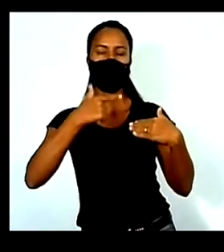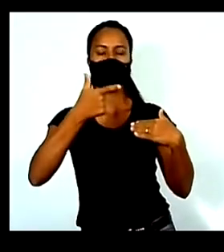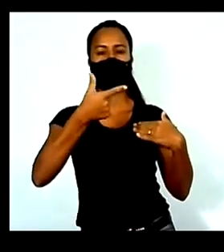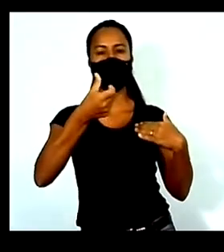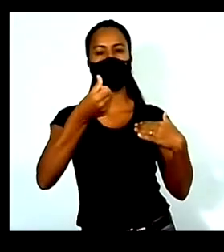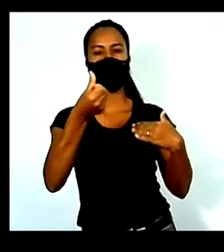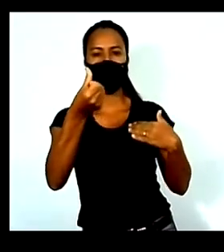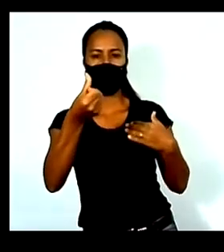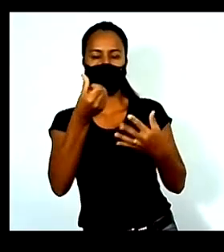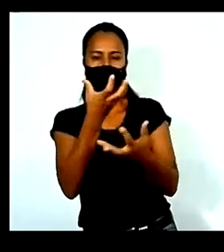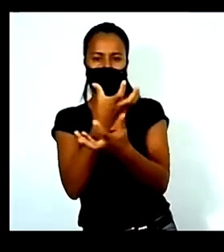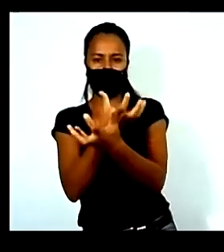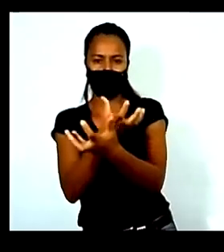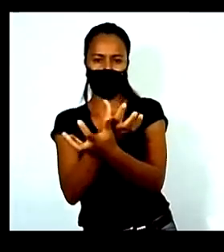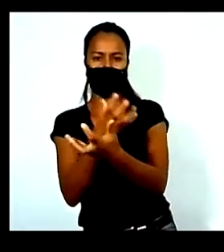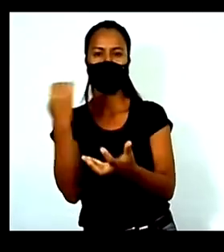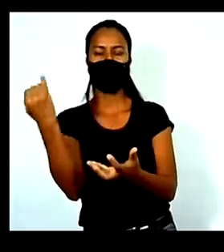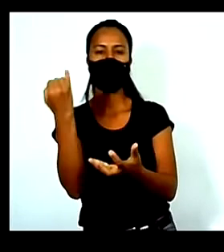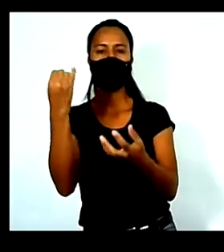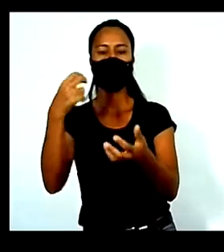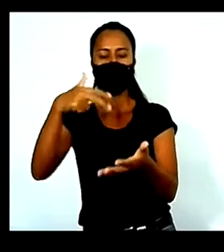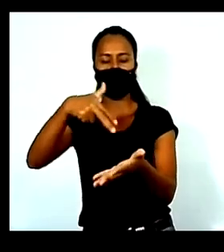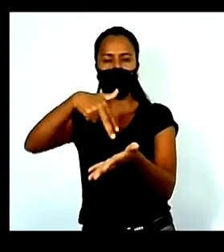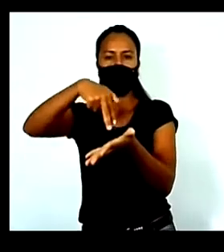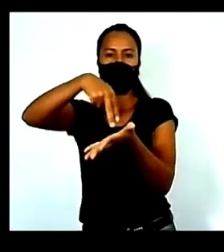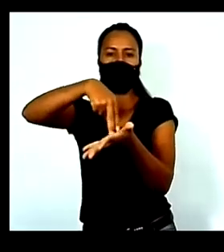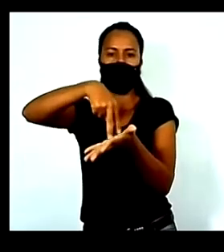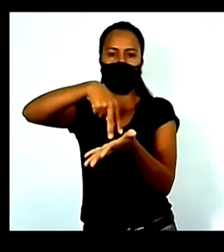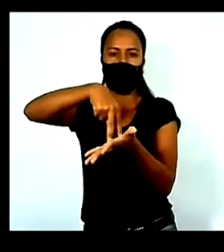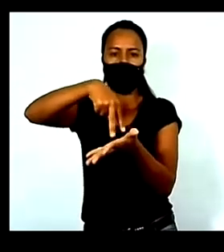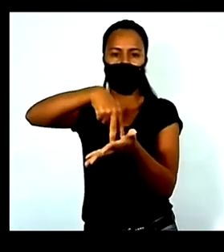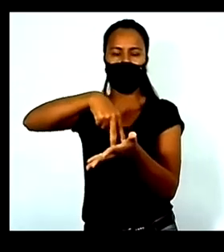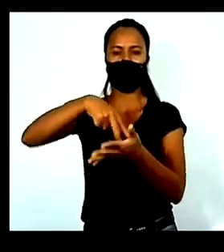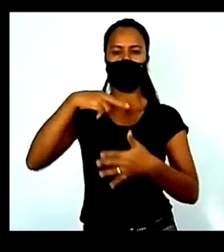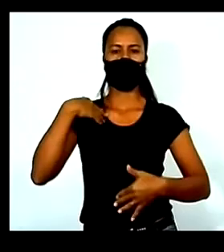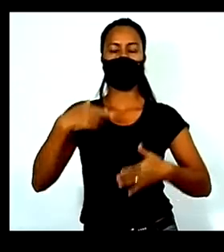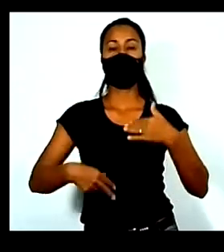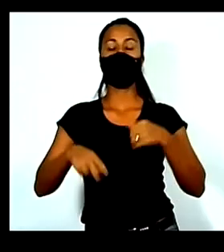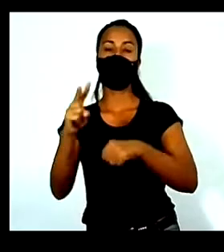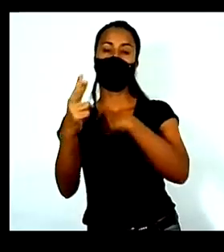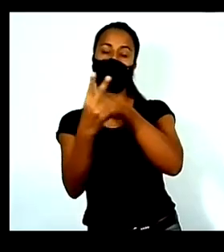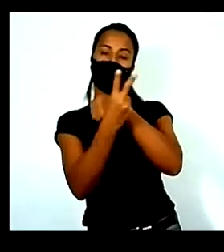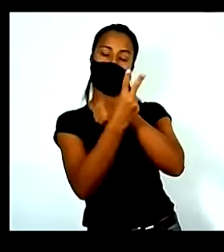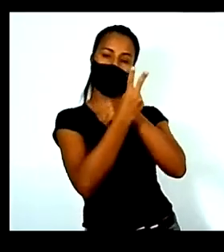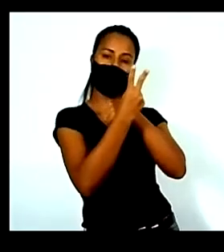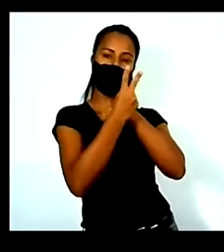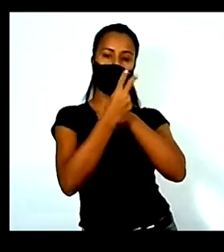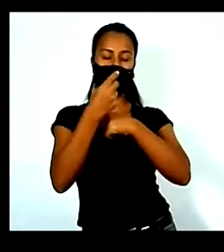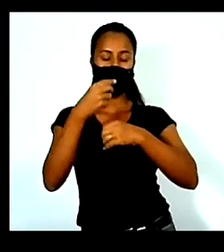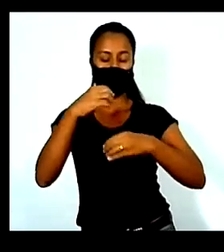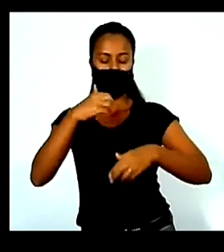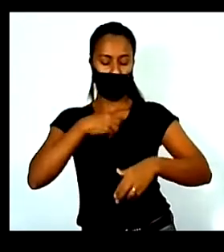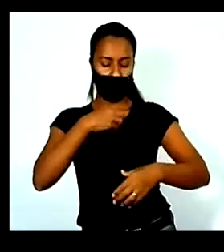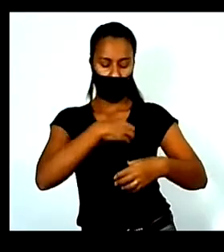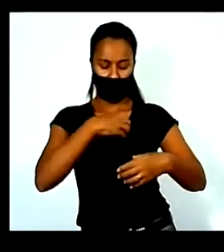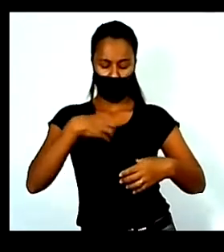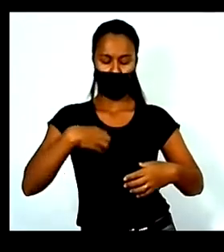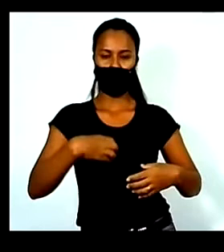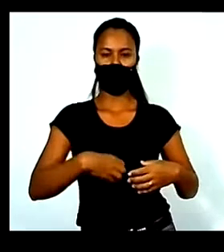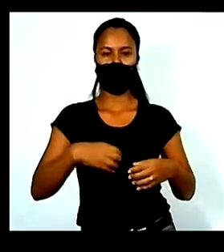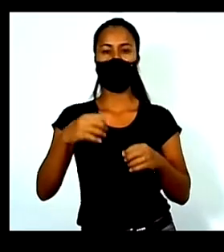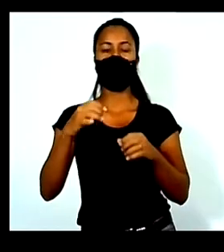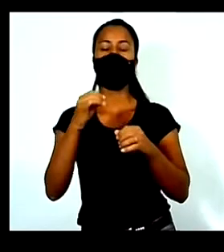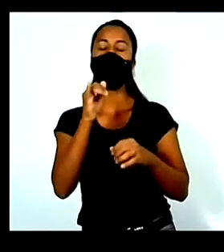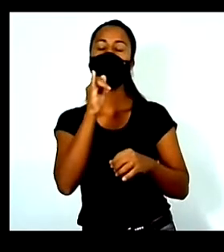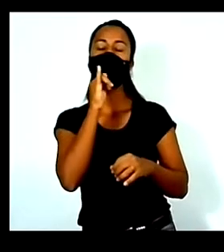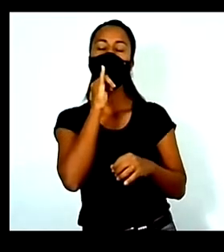206 ossos e ele serve para dar sustentação ao nosso corpo e proteger alguns órgãos internos. Por exemplo, o cérebro